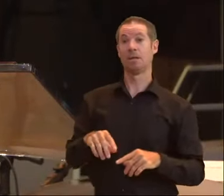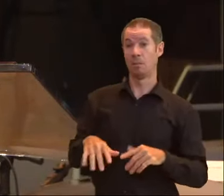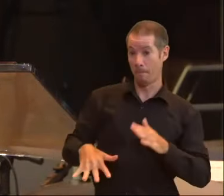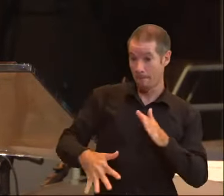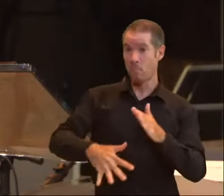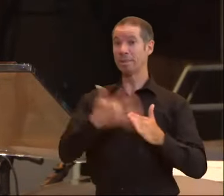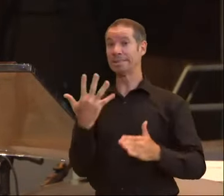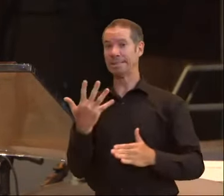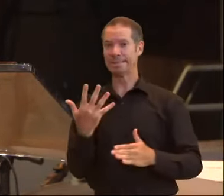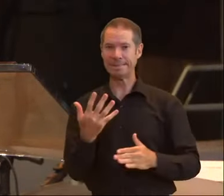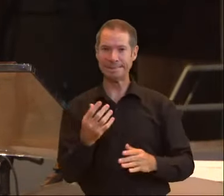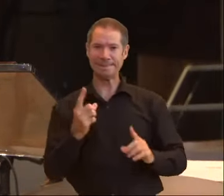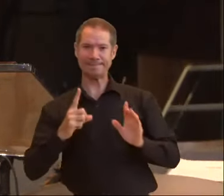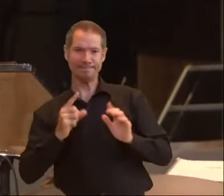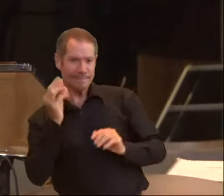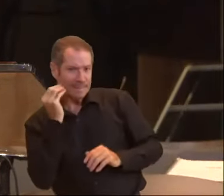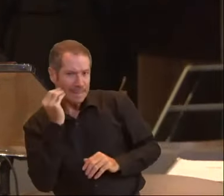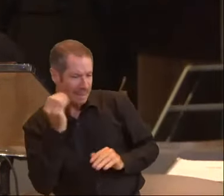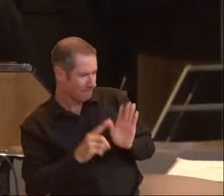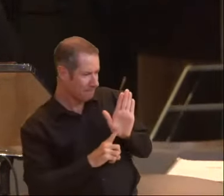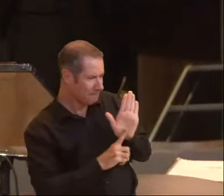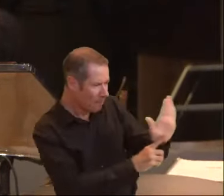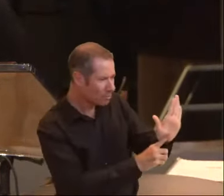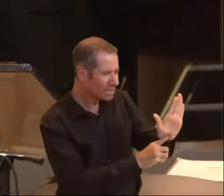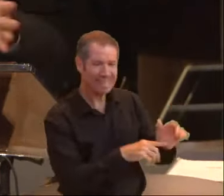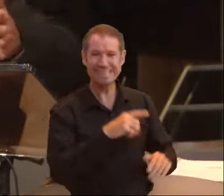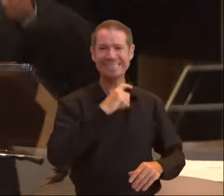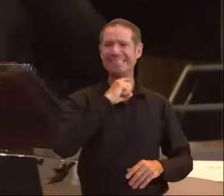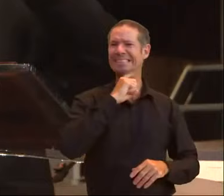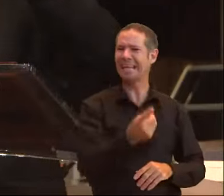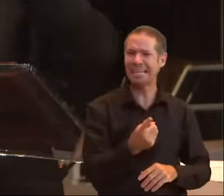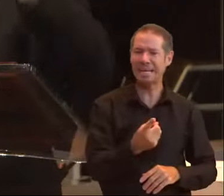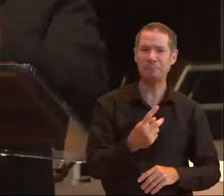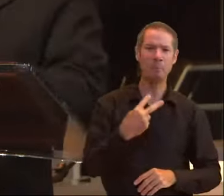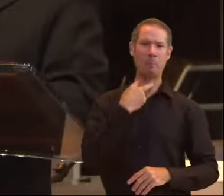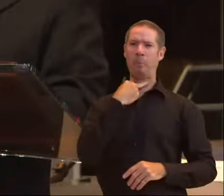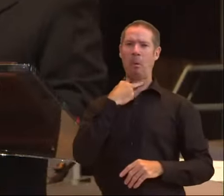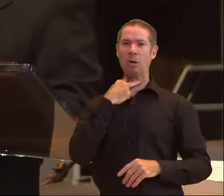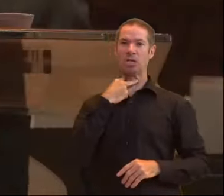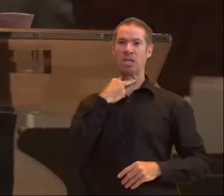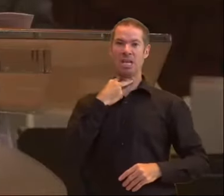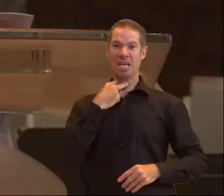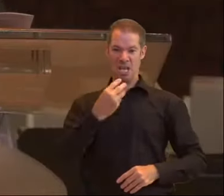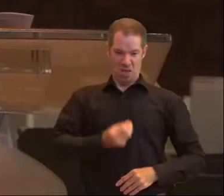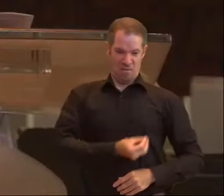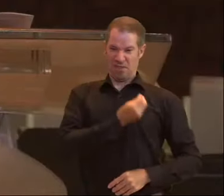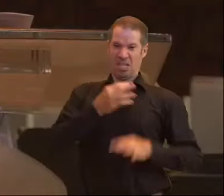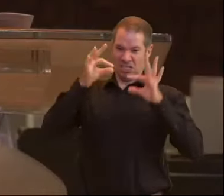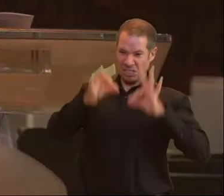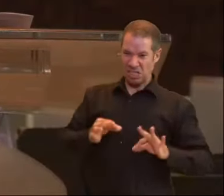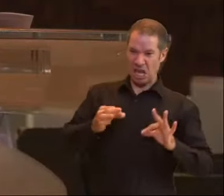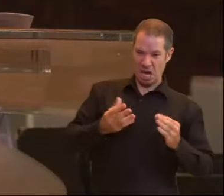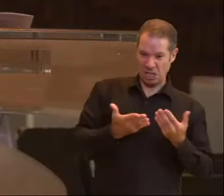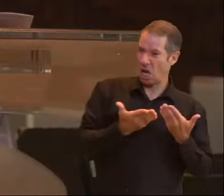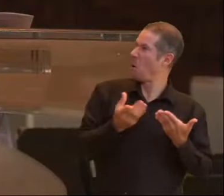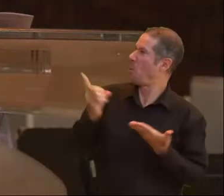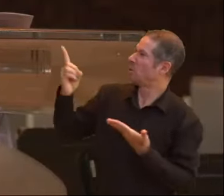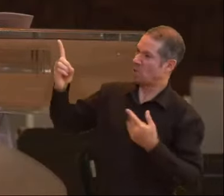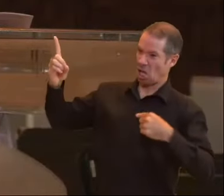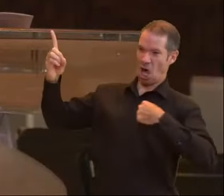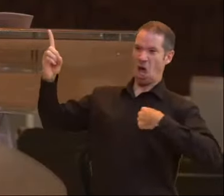muitas vezes eu tentei mostrar a ele que ninguém pode se autojustificar diante de Deus.